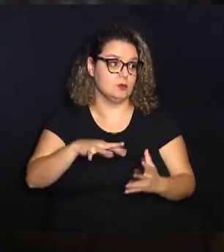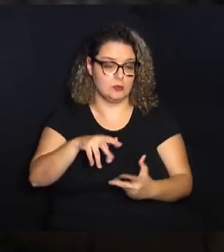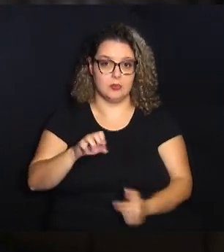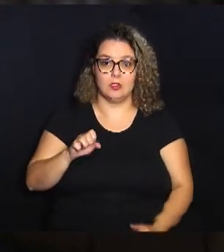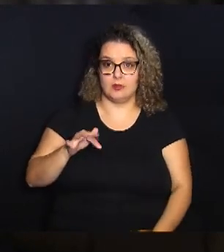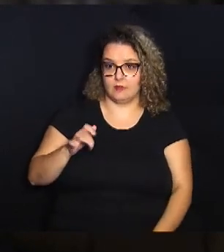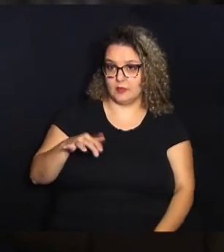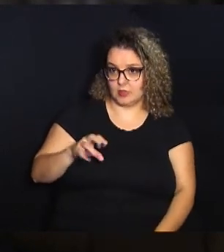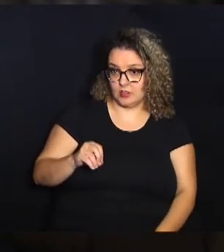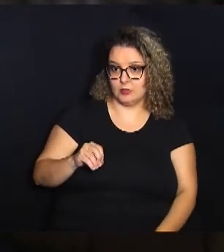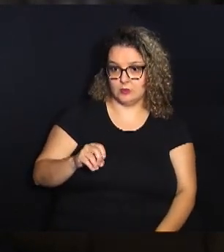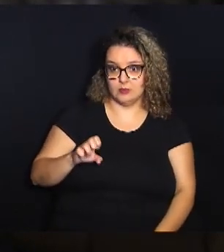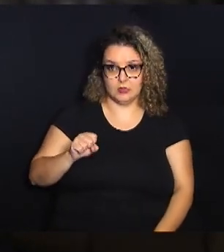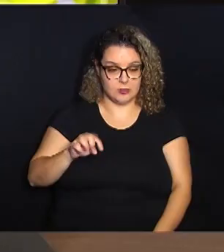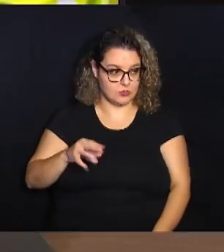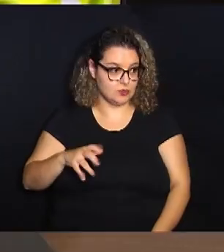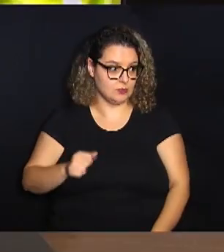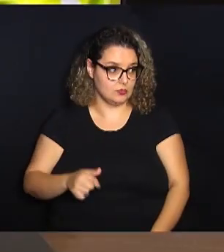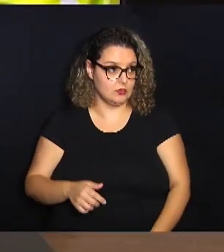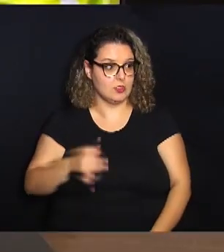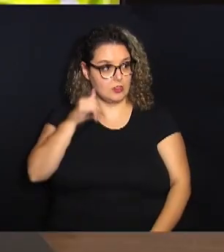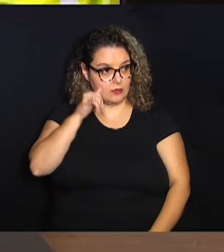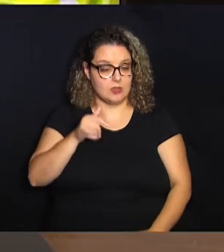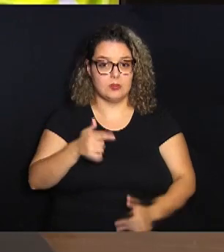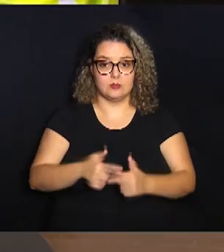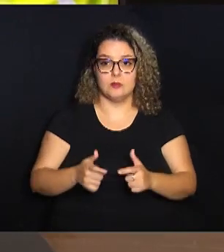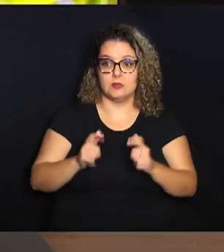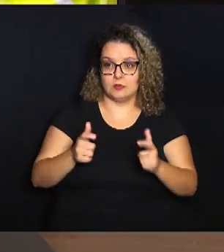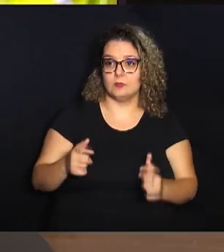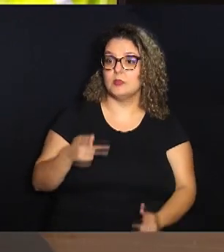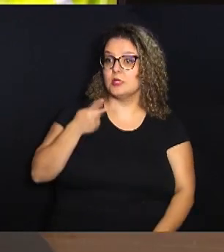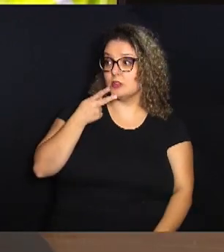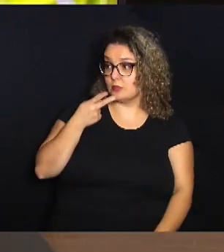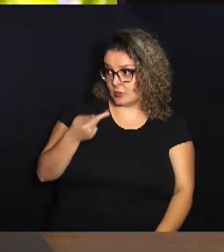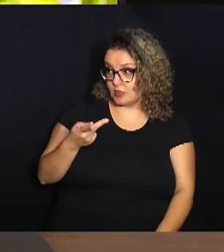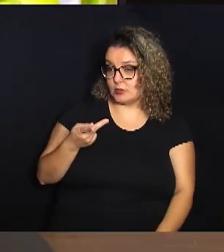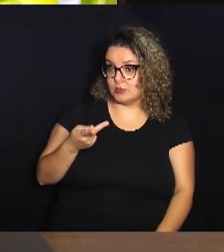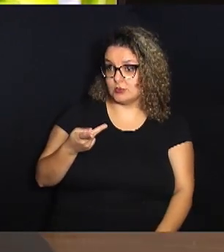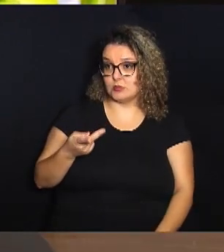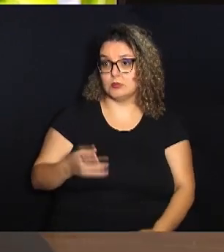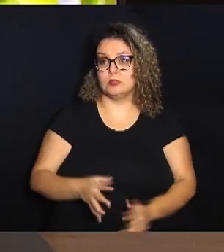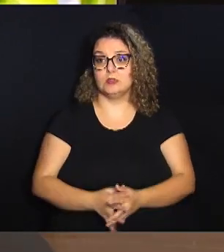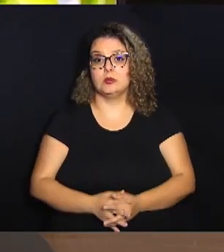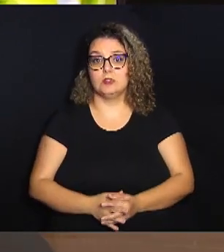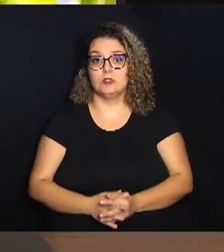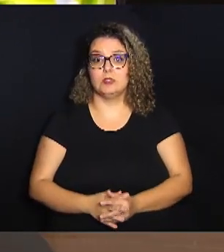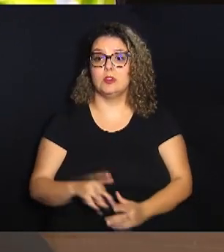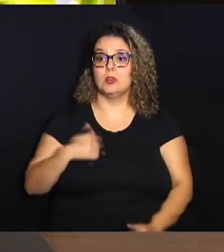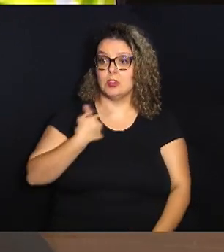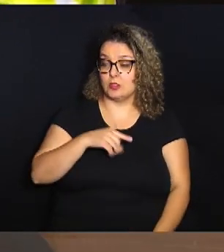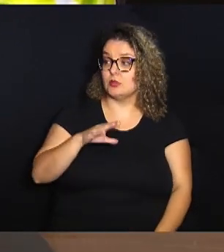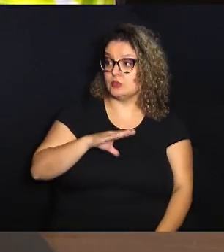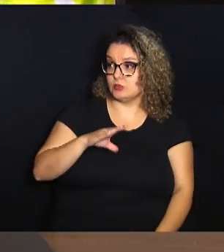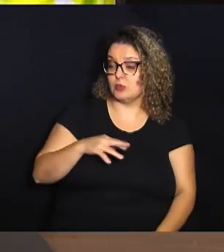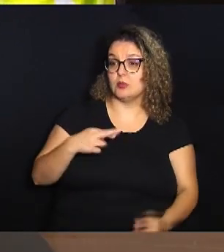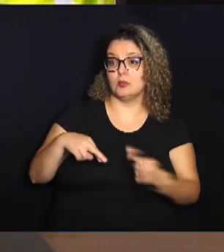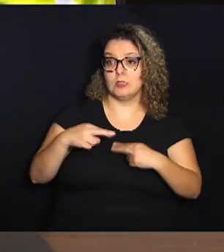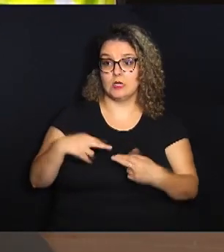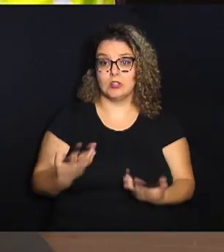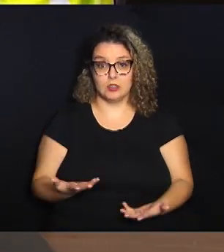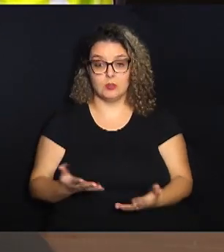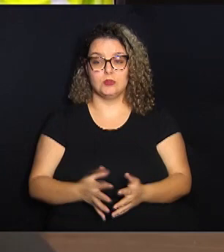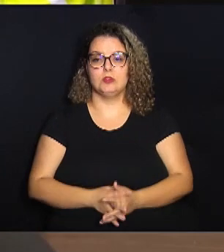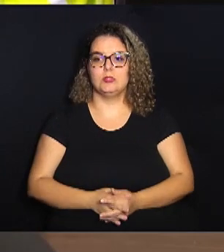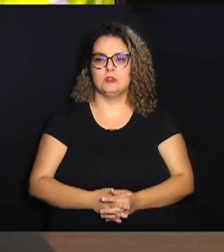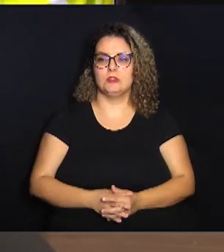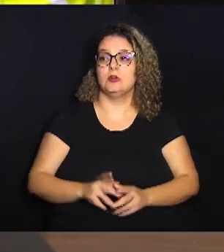evitar que esse problema continue crescendo. Ainda falando sobre a nossa cidade no que diz respeito aí